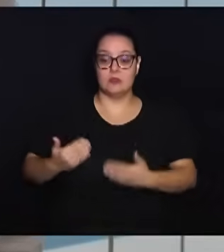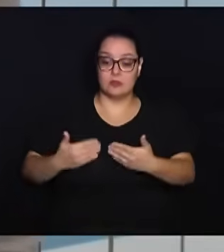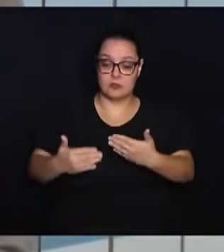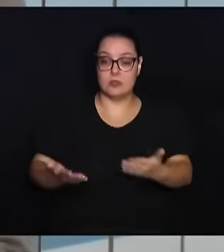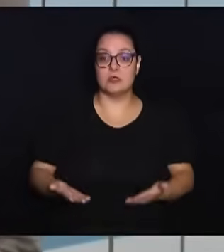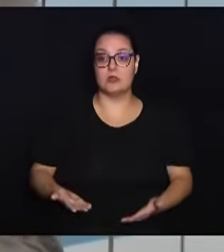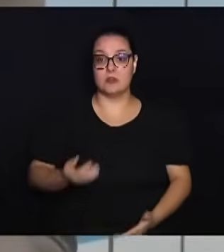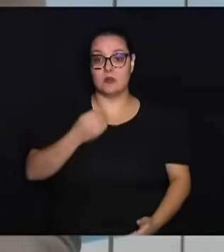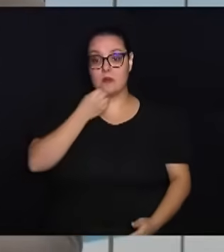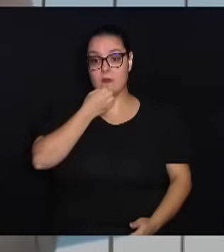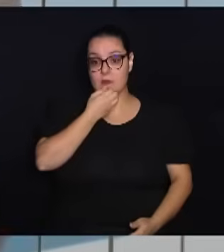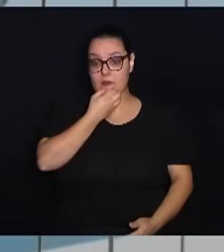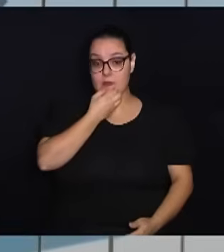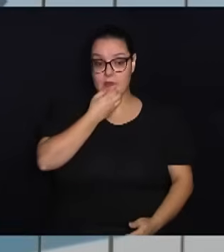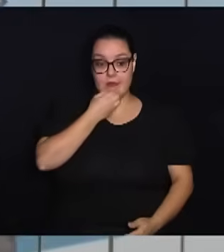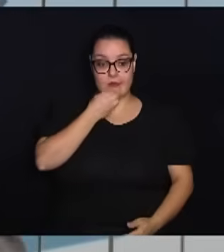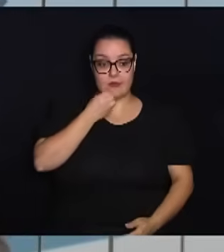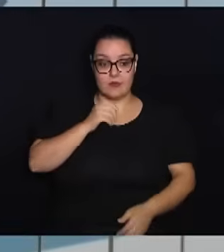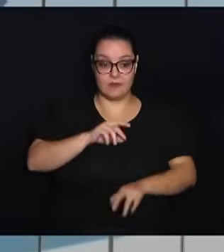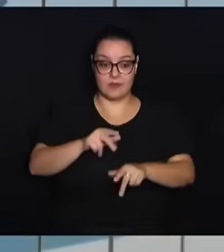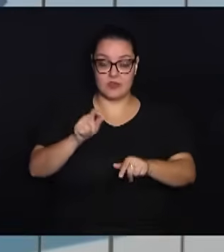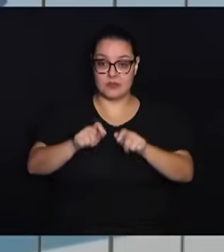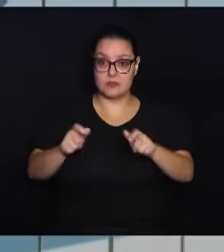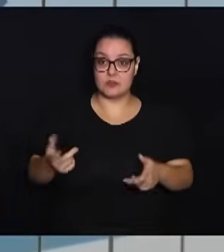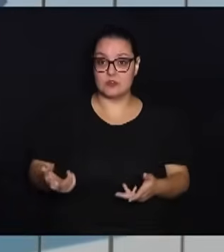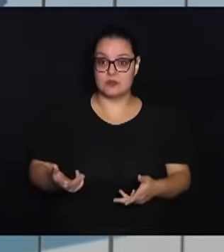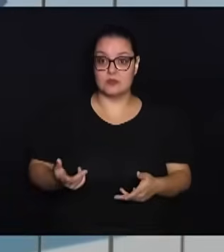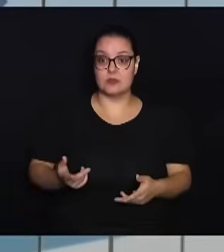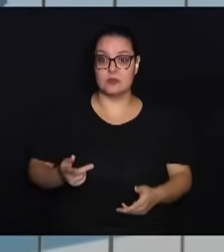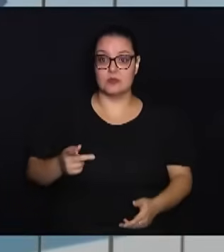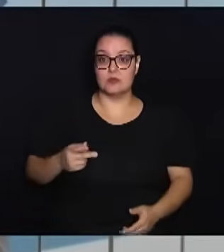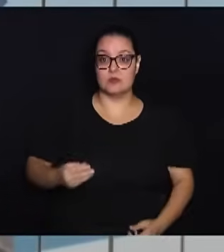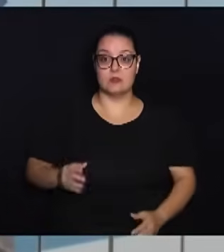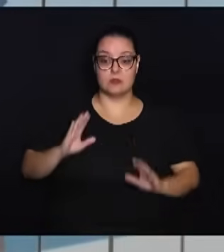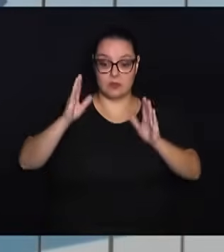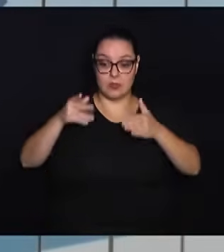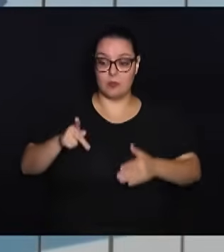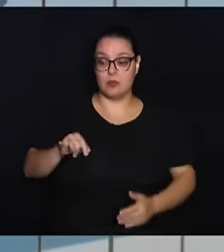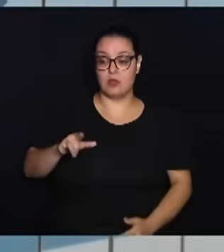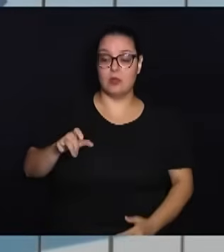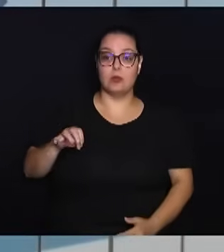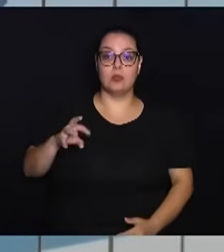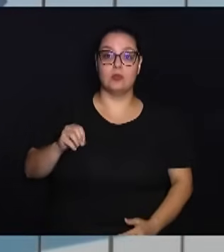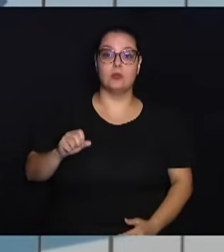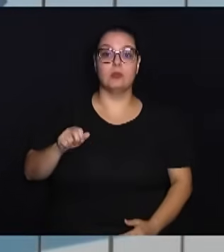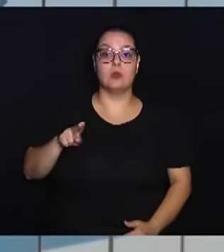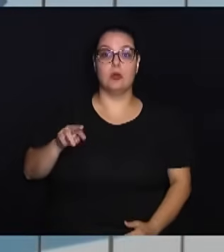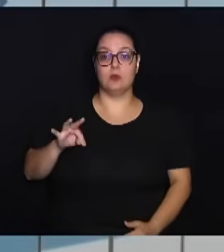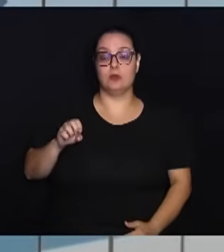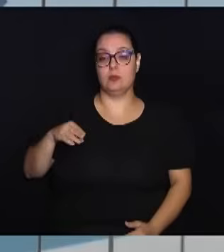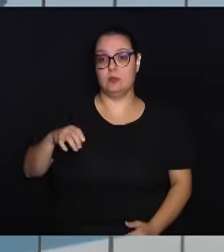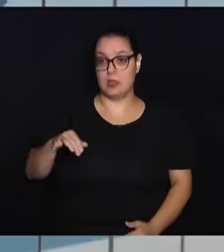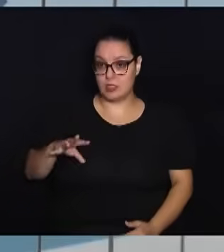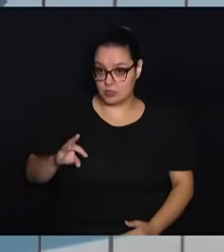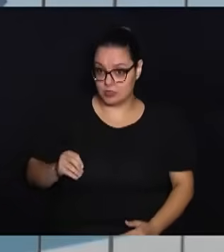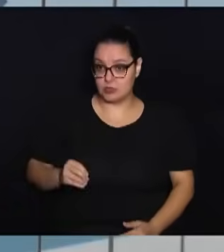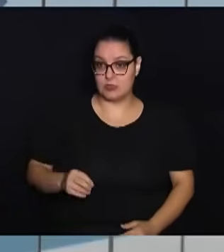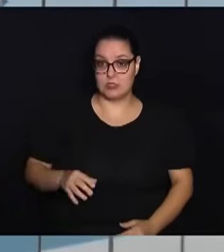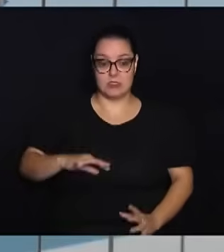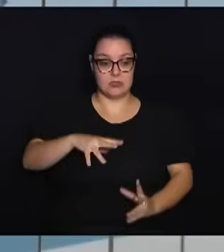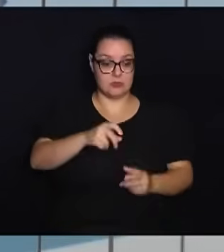Muitas pessoas se prendem a viver uma vida no piloto automático, né? Então, nesse mundo de vendas,